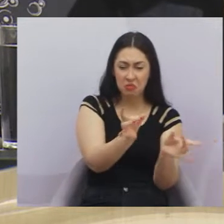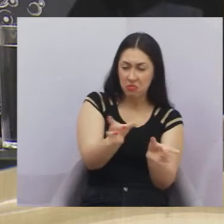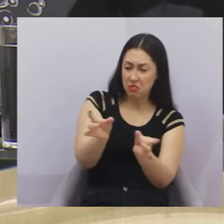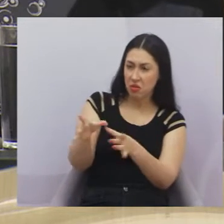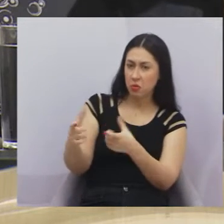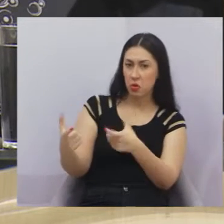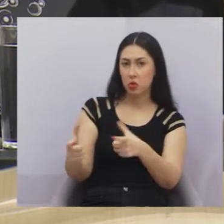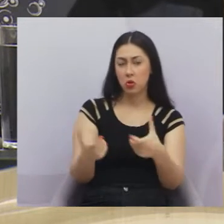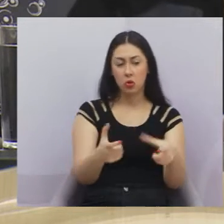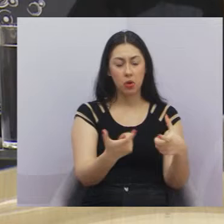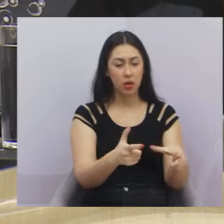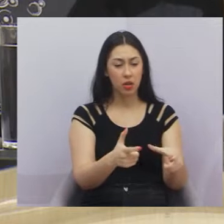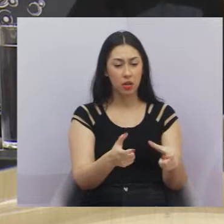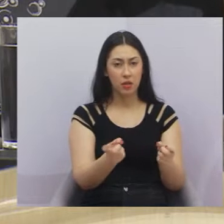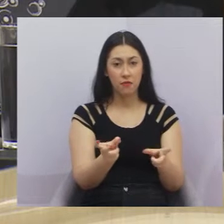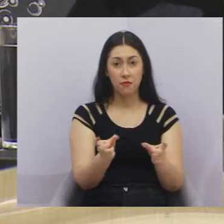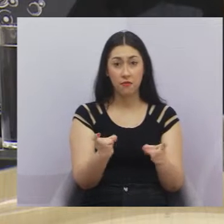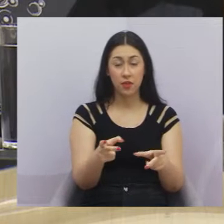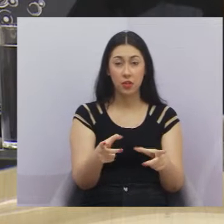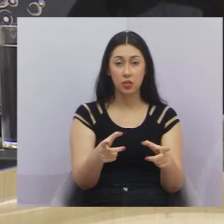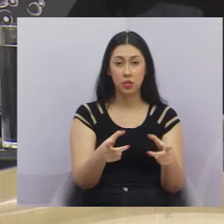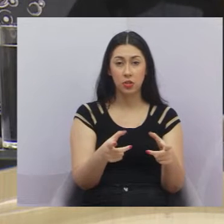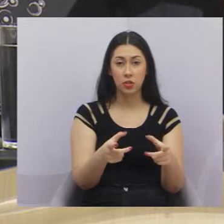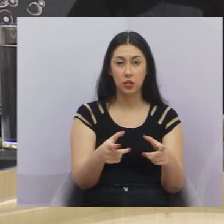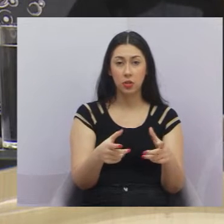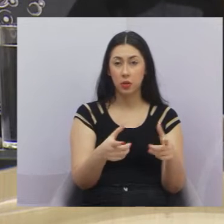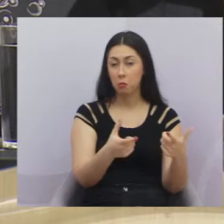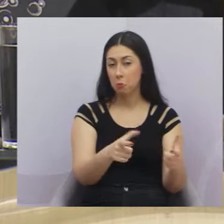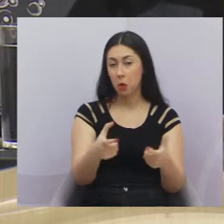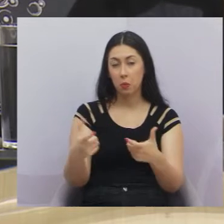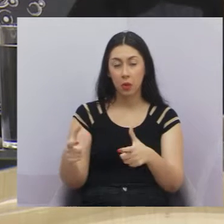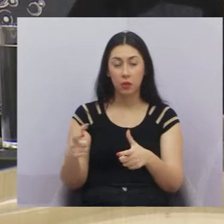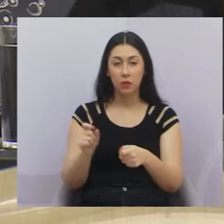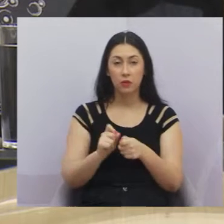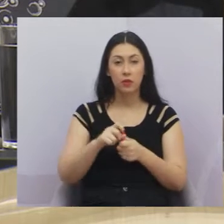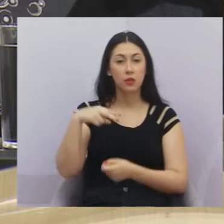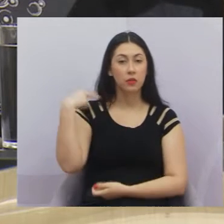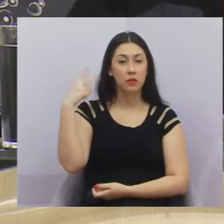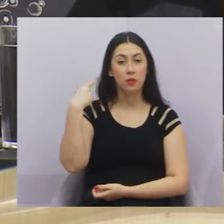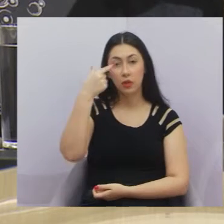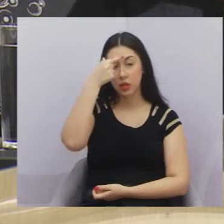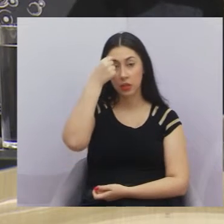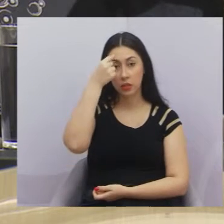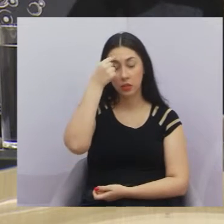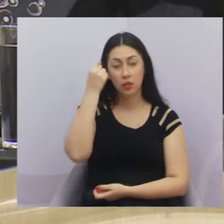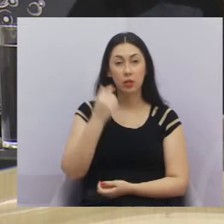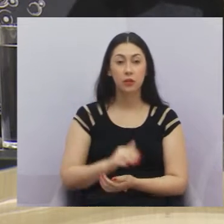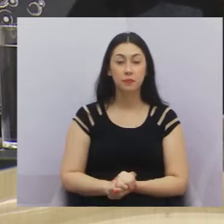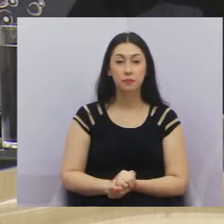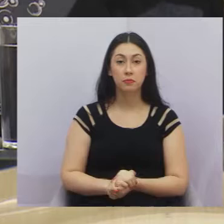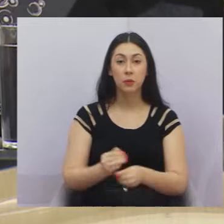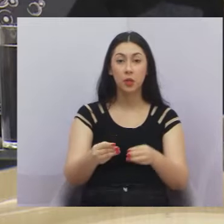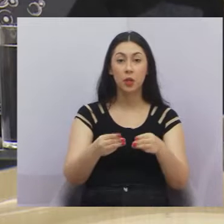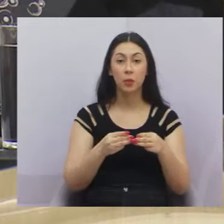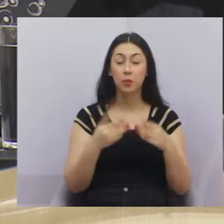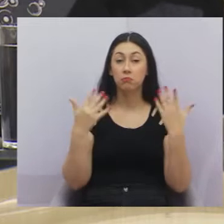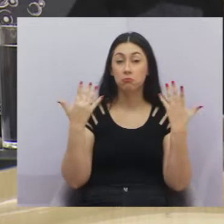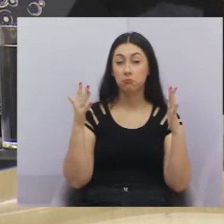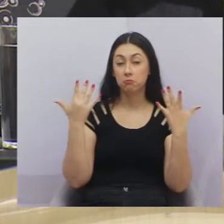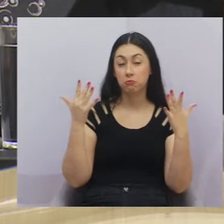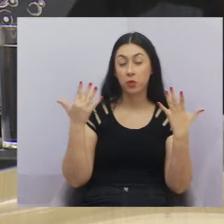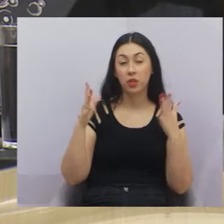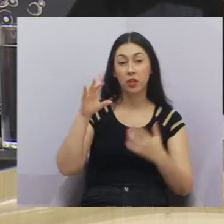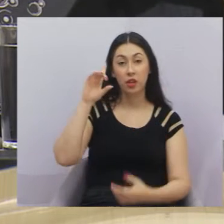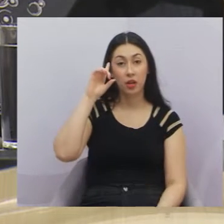imobiliárias e corretores de imóveis. Autoria Edgar Sasaki. Moção 487. Moção comemorativa ao Dia